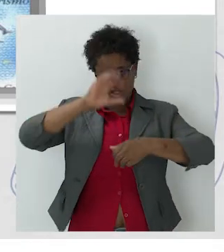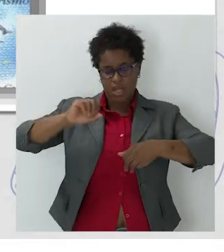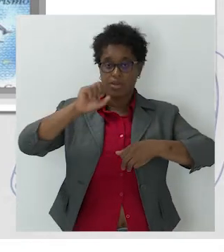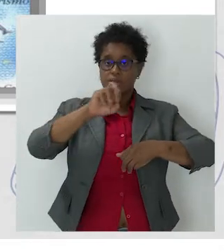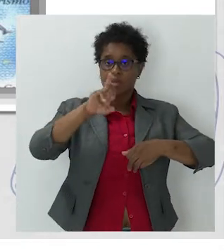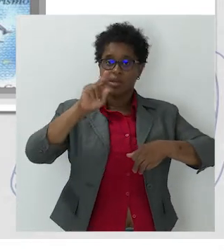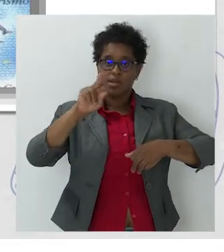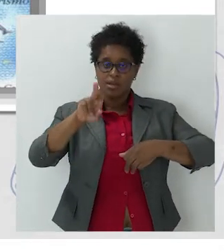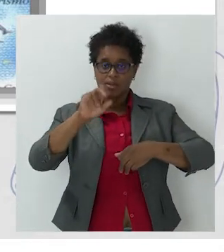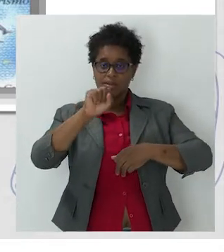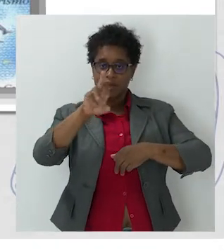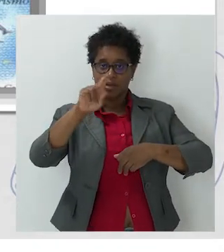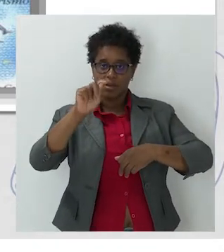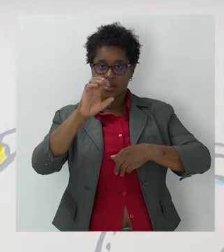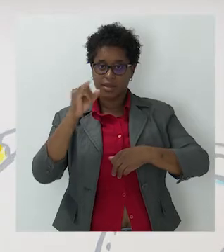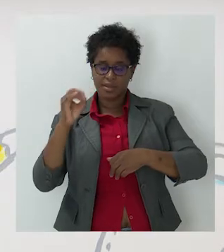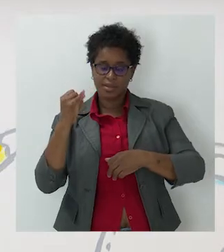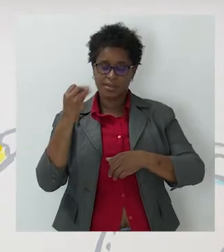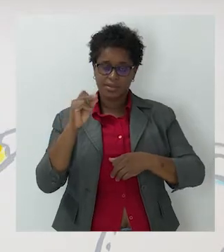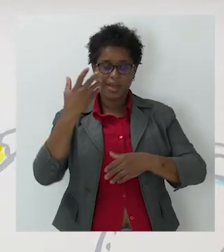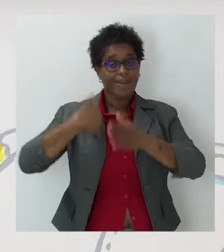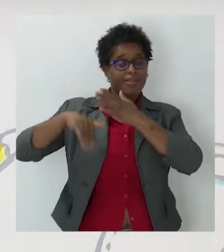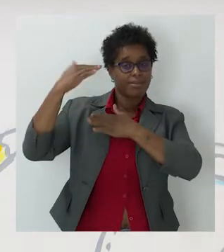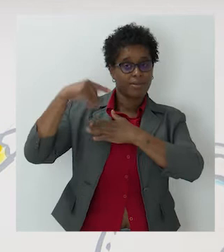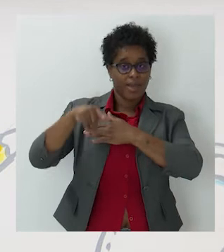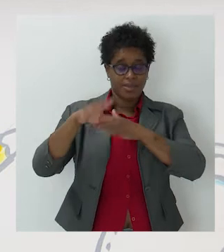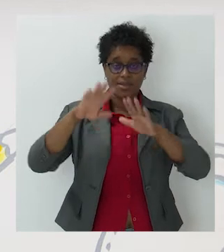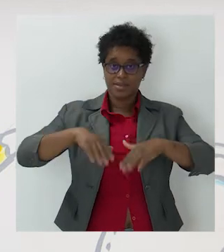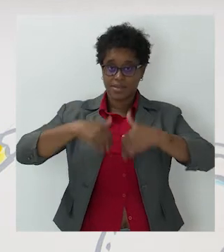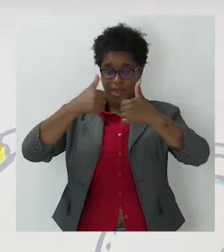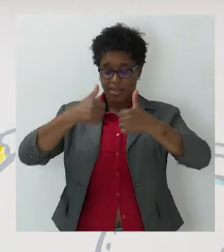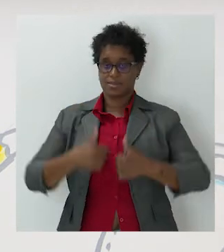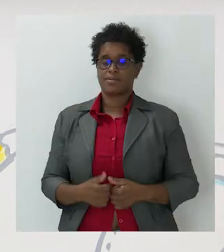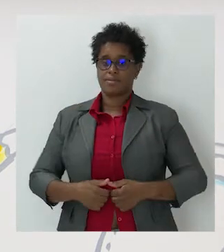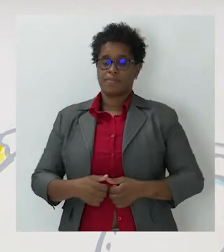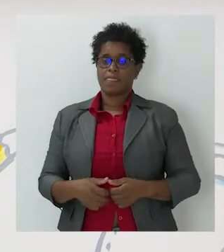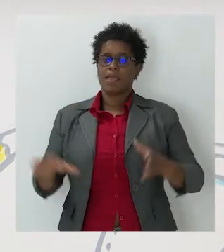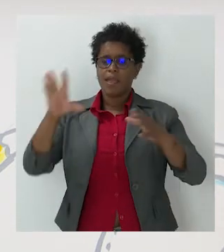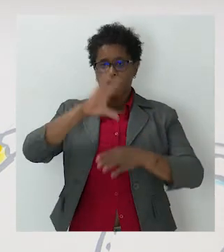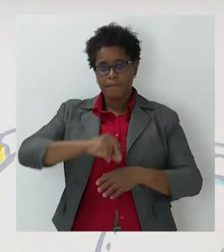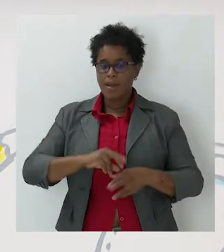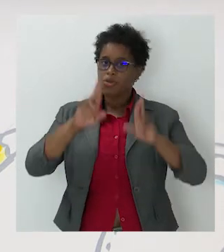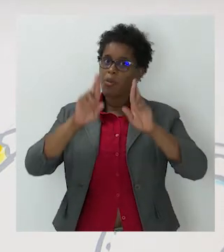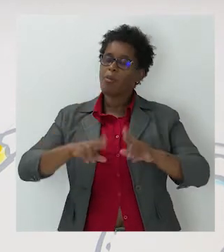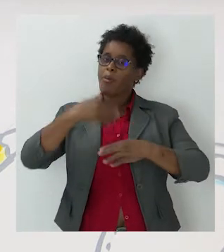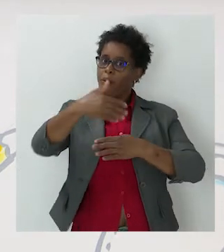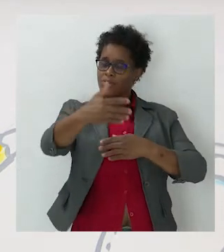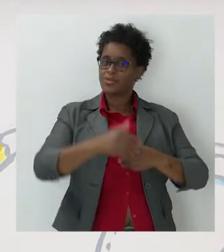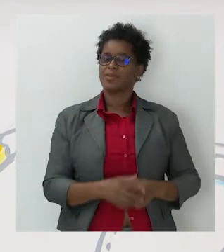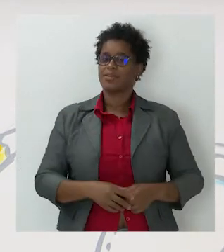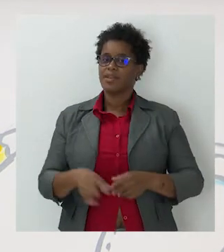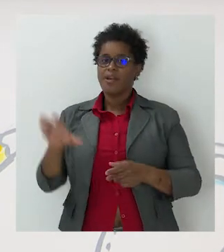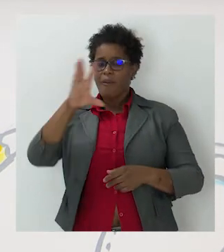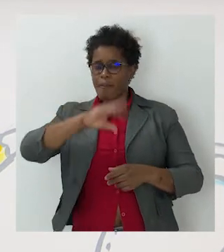Grécia Antiga, minha gente. Portanto, esta cidade é a mais próspera,